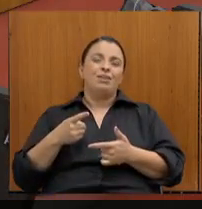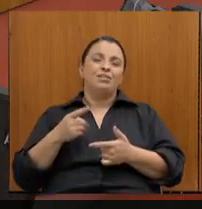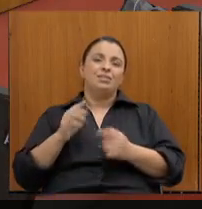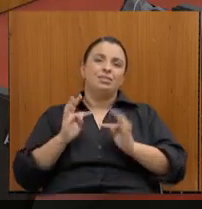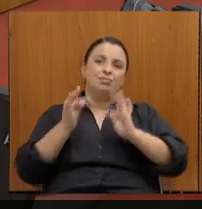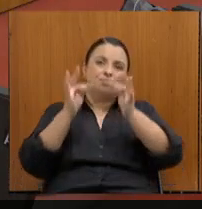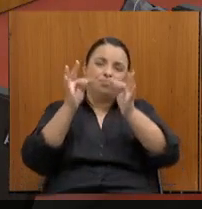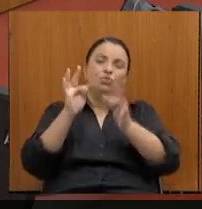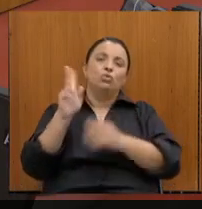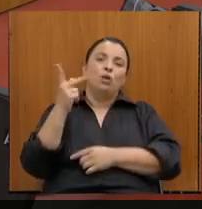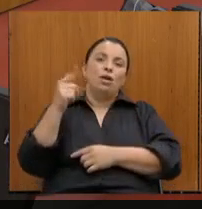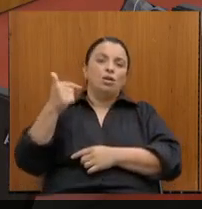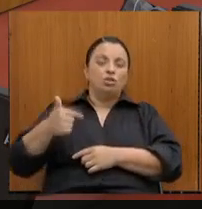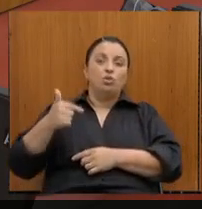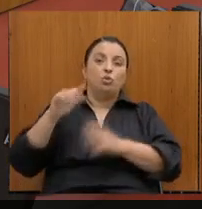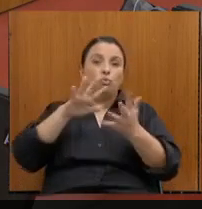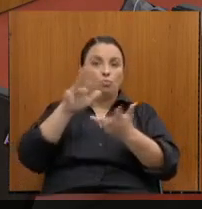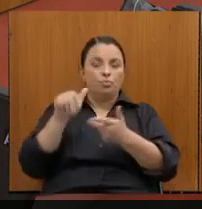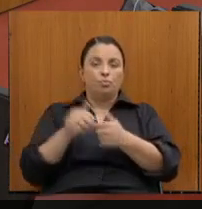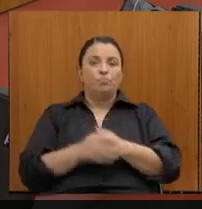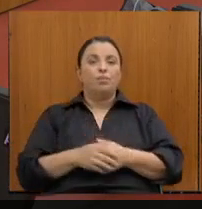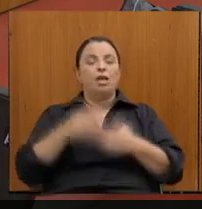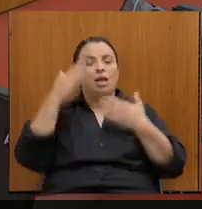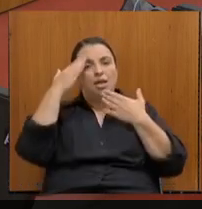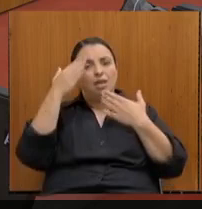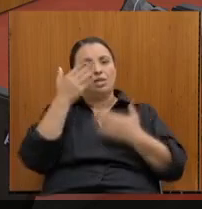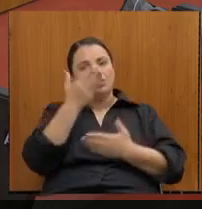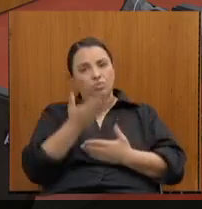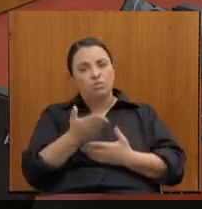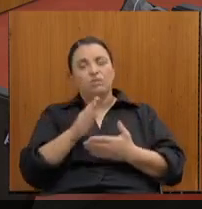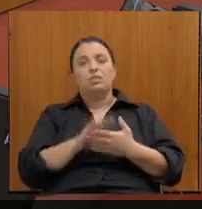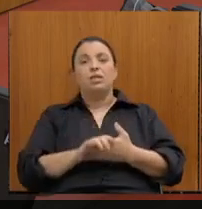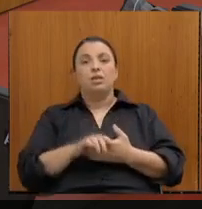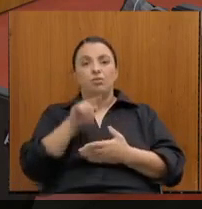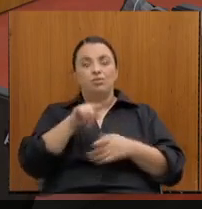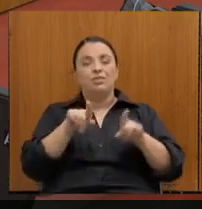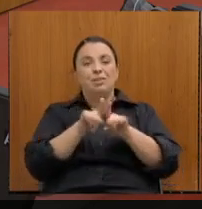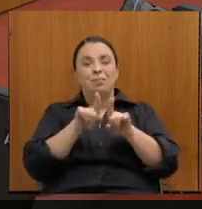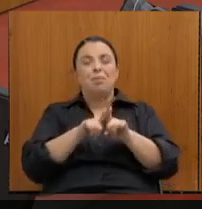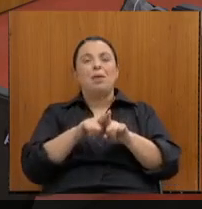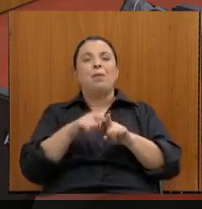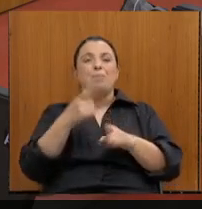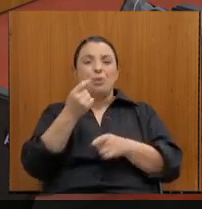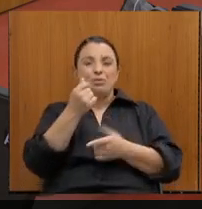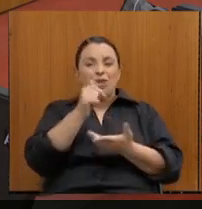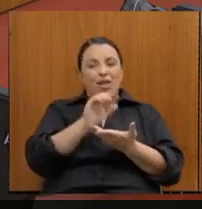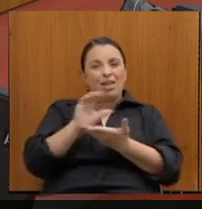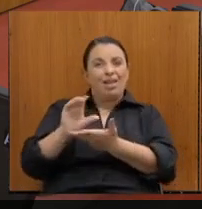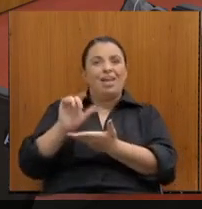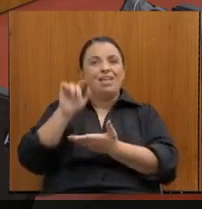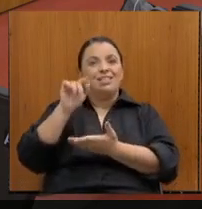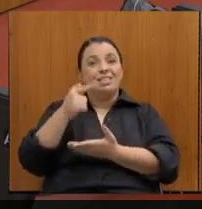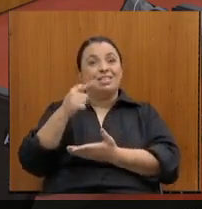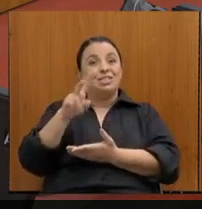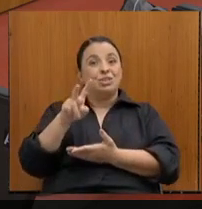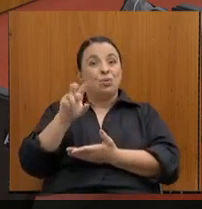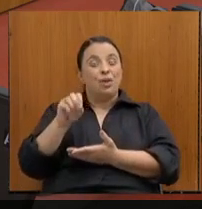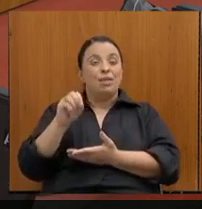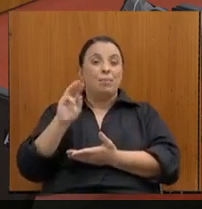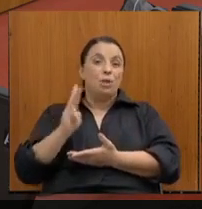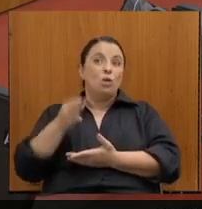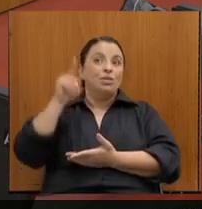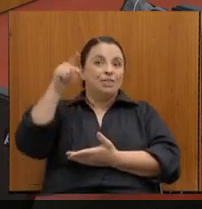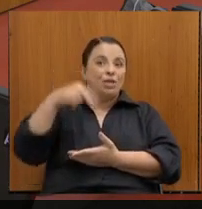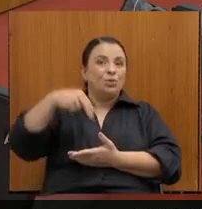a você marca a hora de Gibran né E que possa existir há 750 milhões lá no norte de Minas e